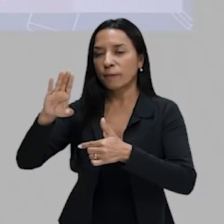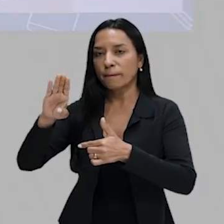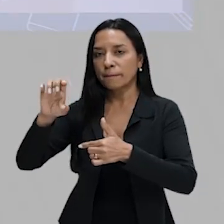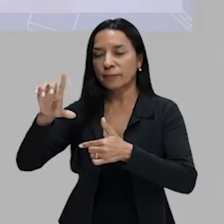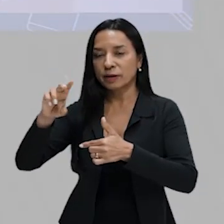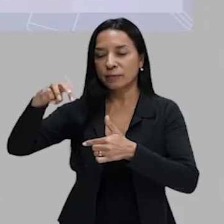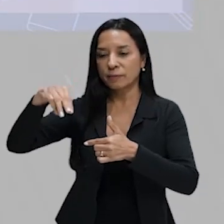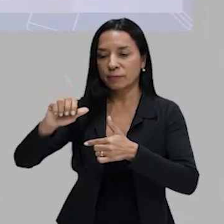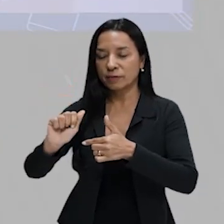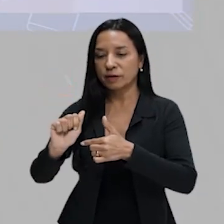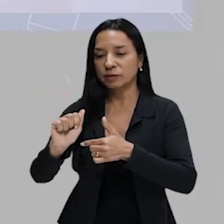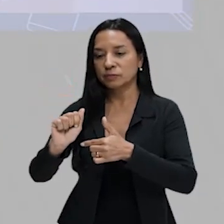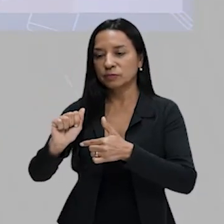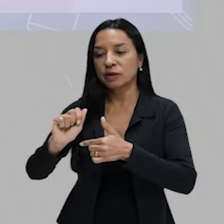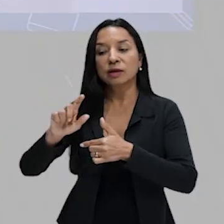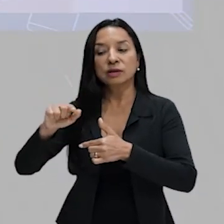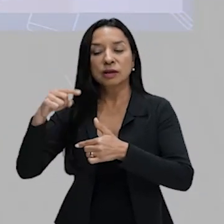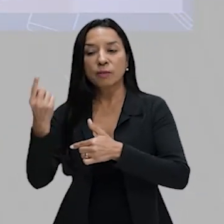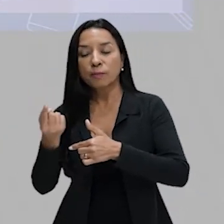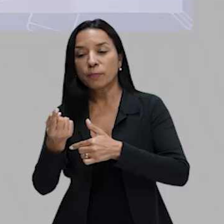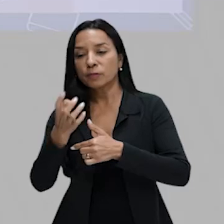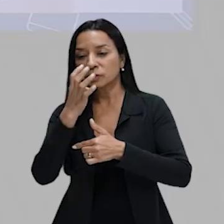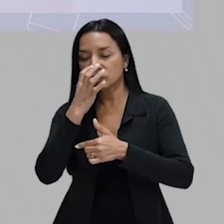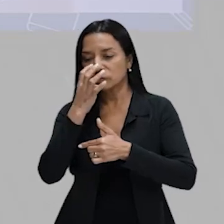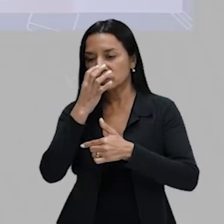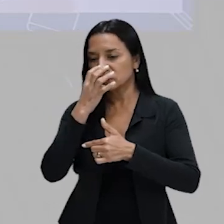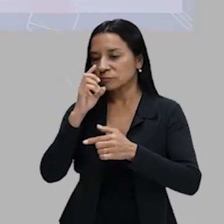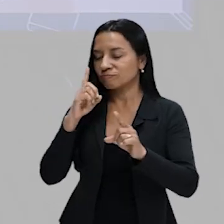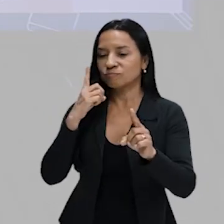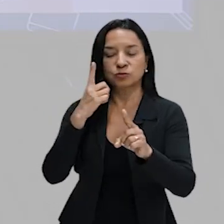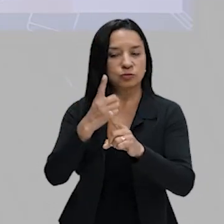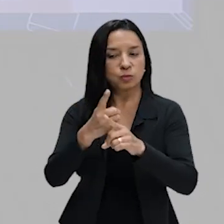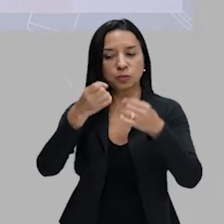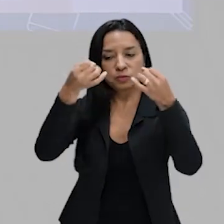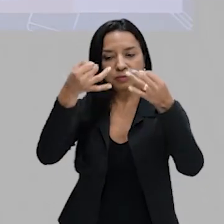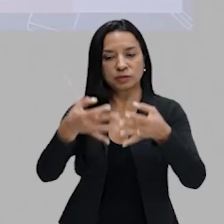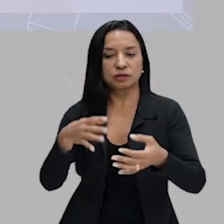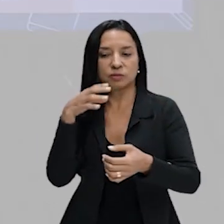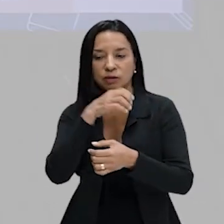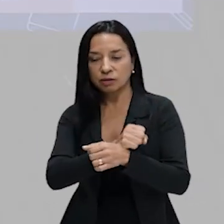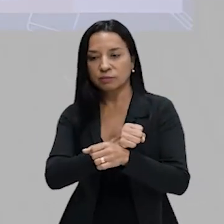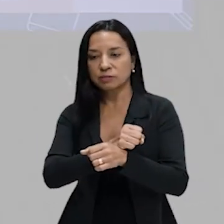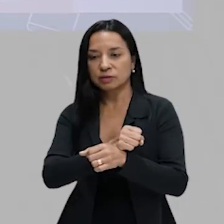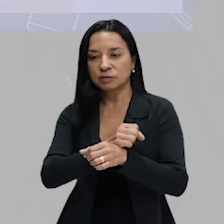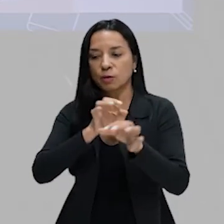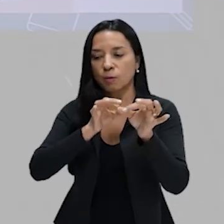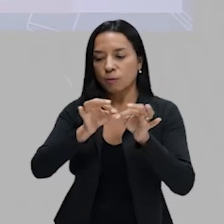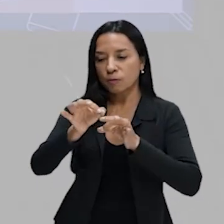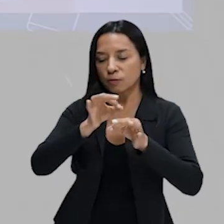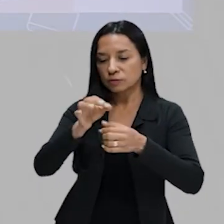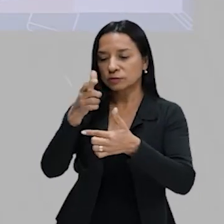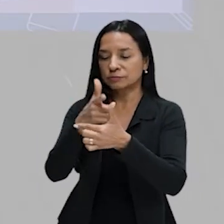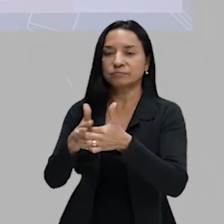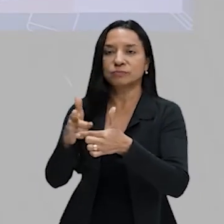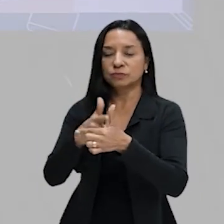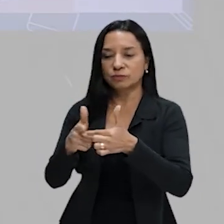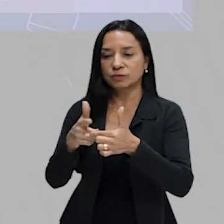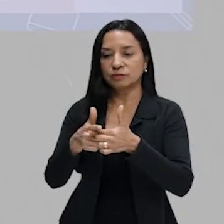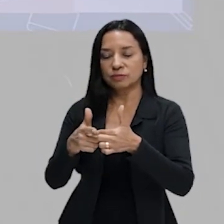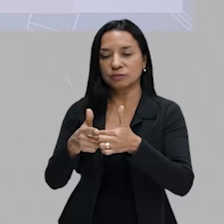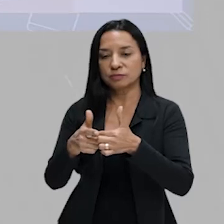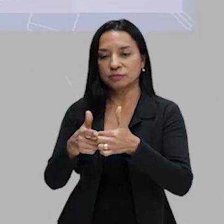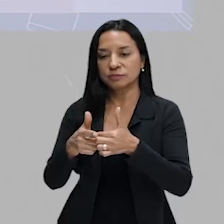observação para a qual não se encontra explicação imediata, é formulado um problema. Ok? A gente vai